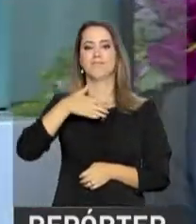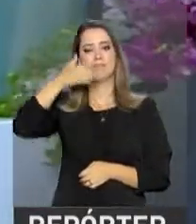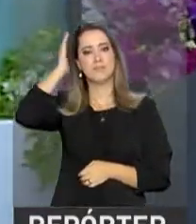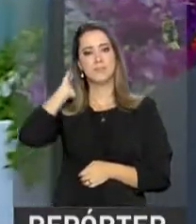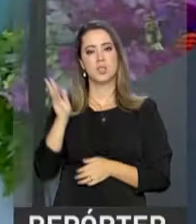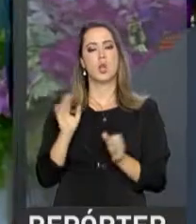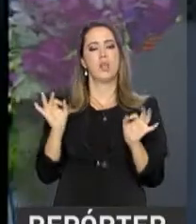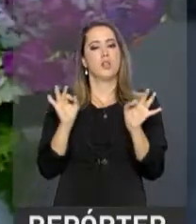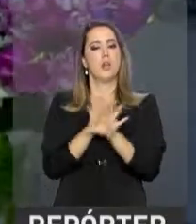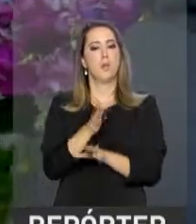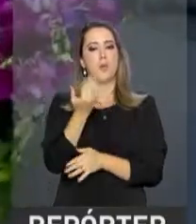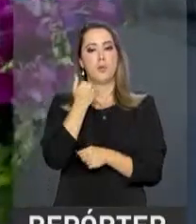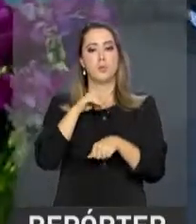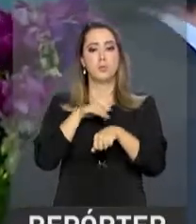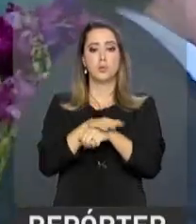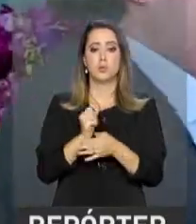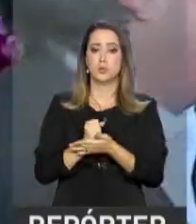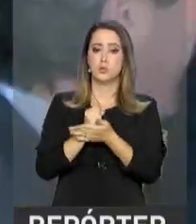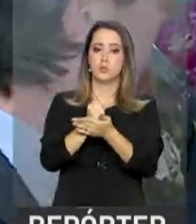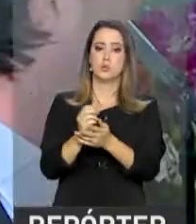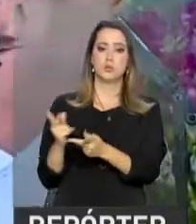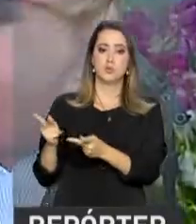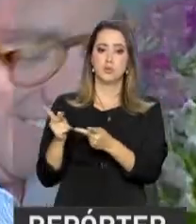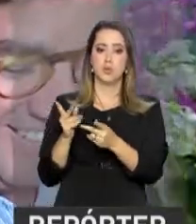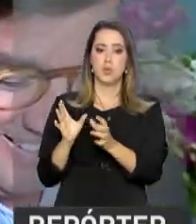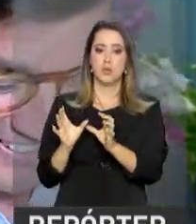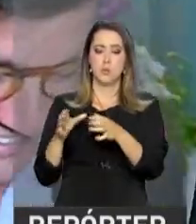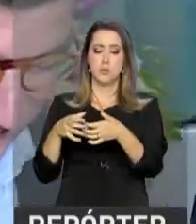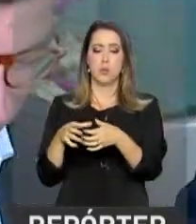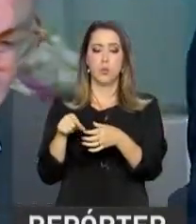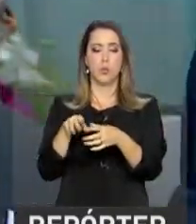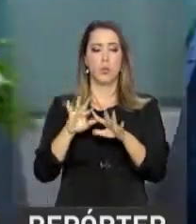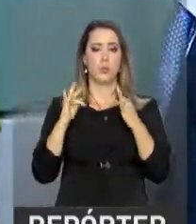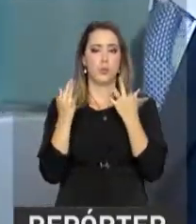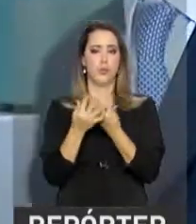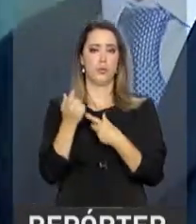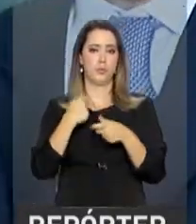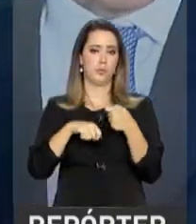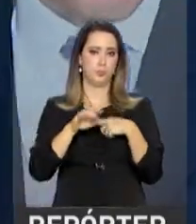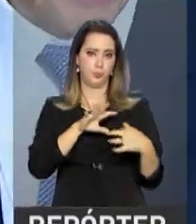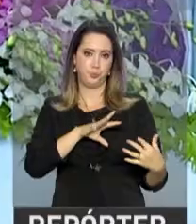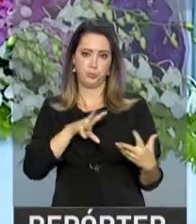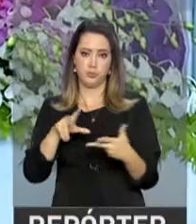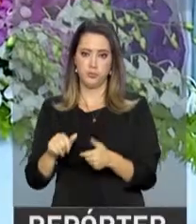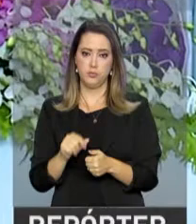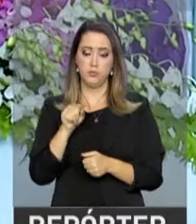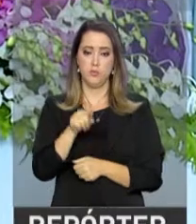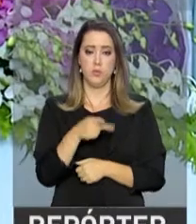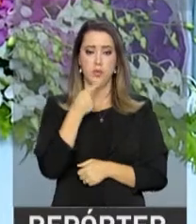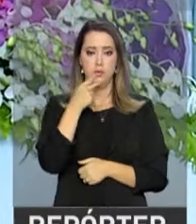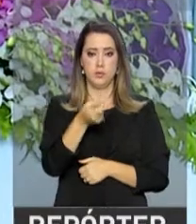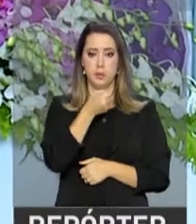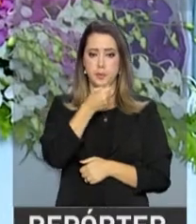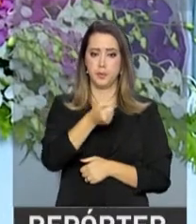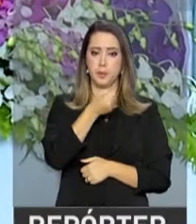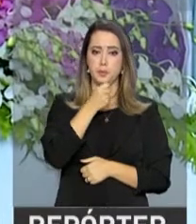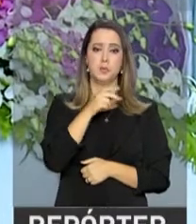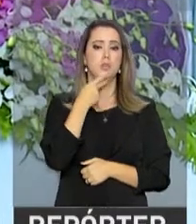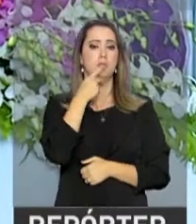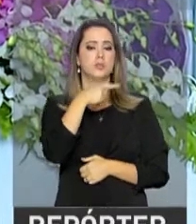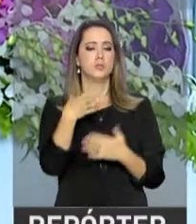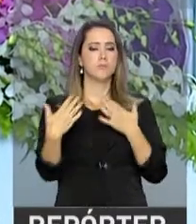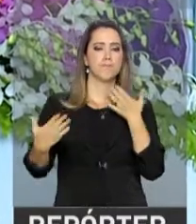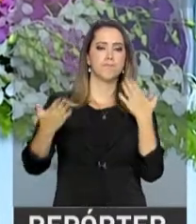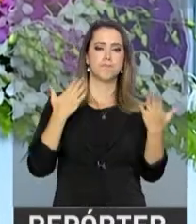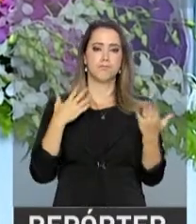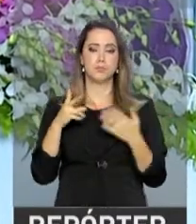terminou com um jantar oferecido pela organização do fórum econômico mundial em discurso o presidente fez um balanço